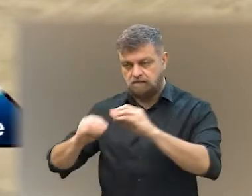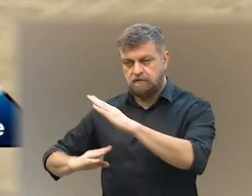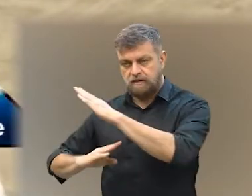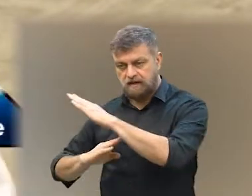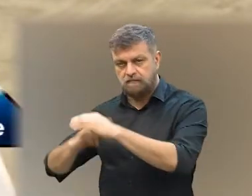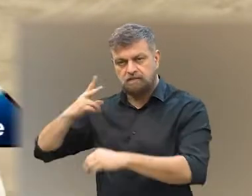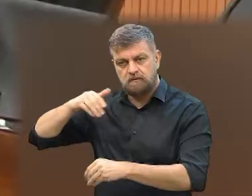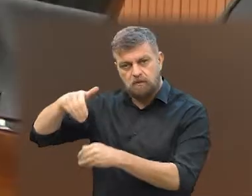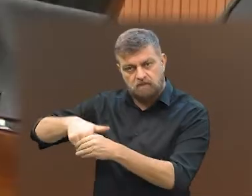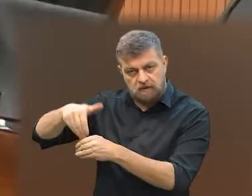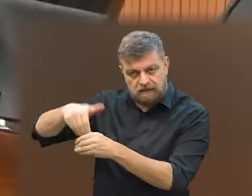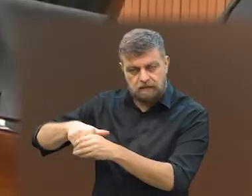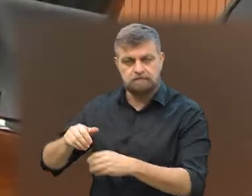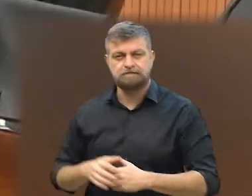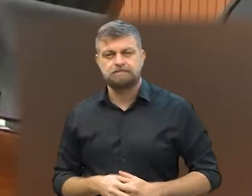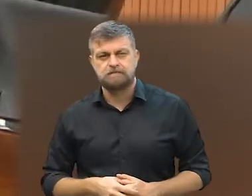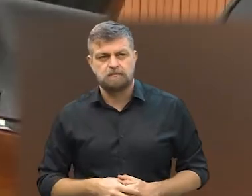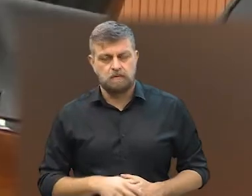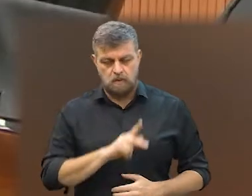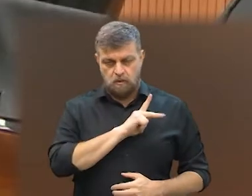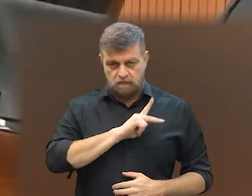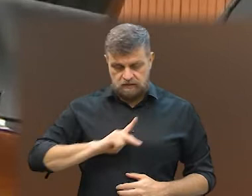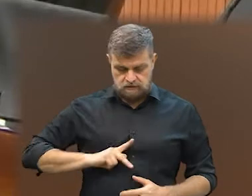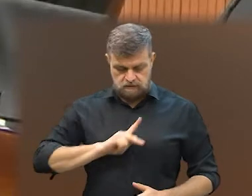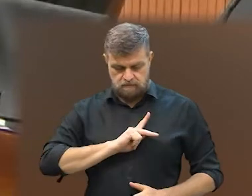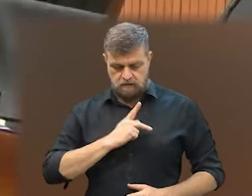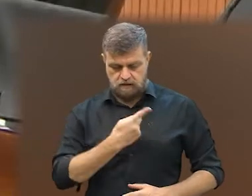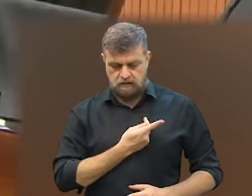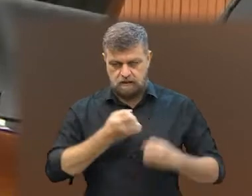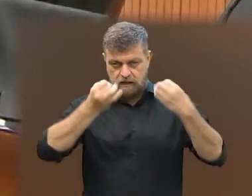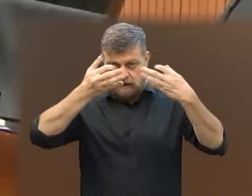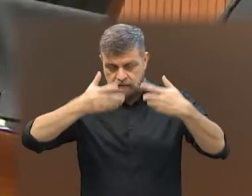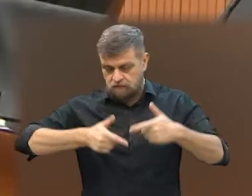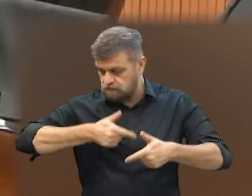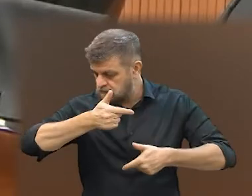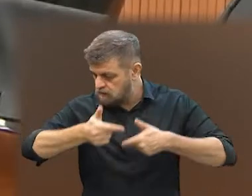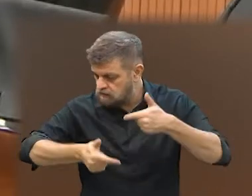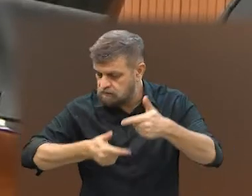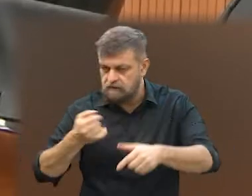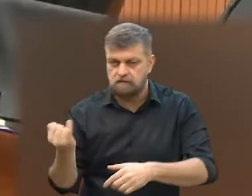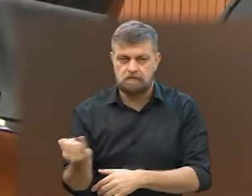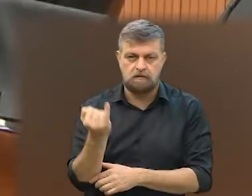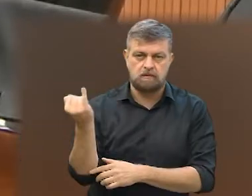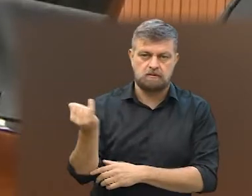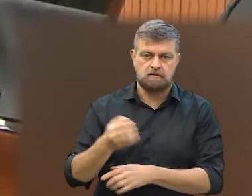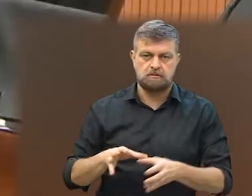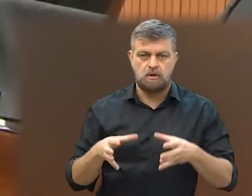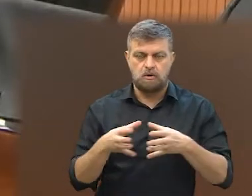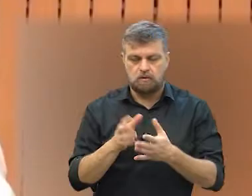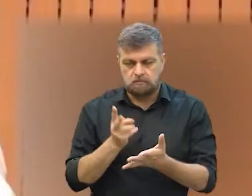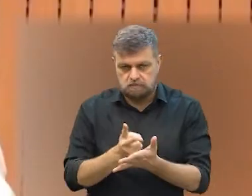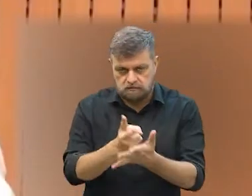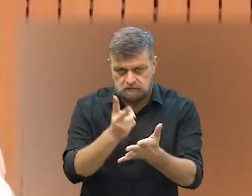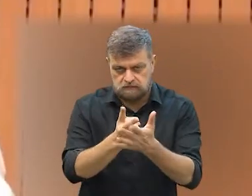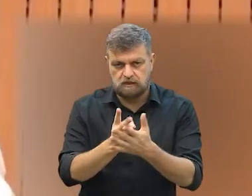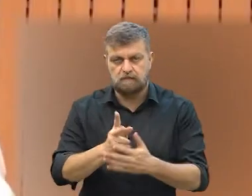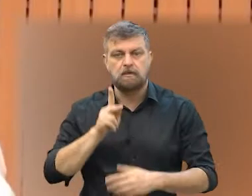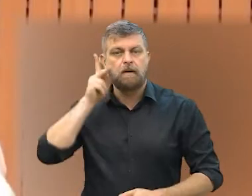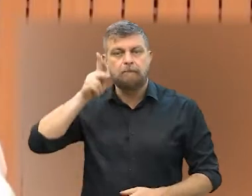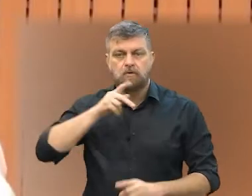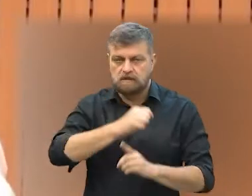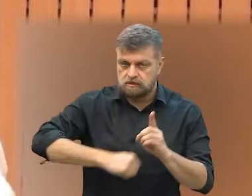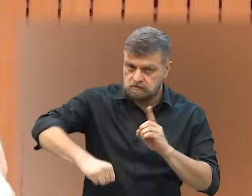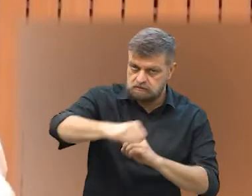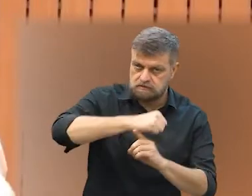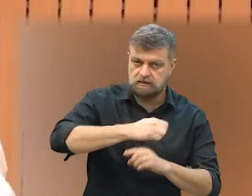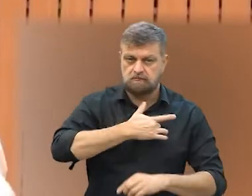plenário para serem votados. O presidente da comissão falou sobre a importância do trabalho que tem sido realizado na Comissão Permanente de Política